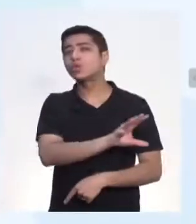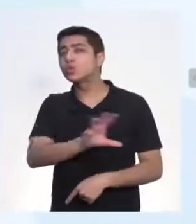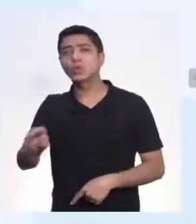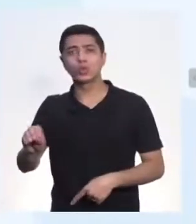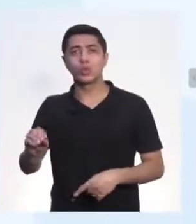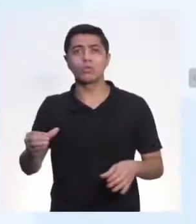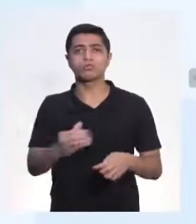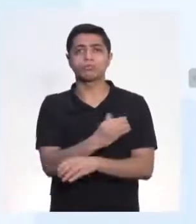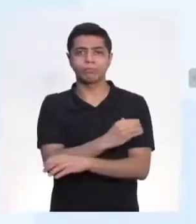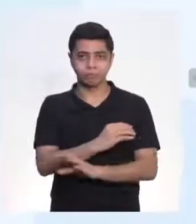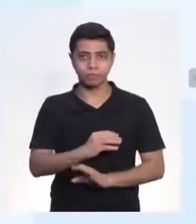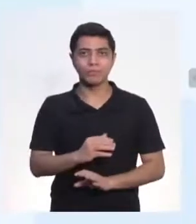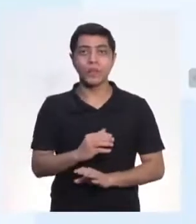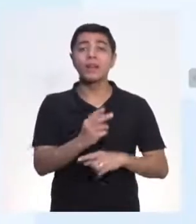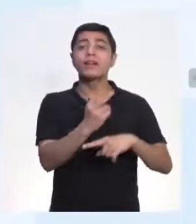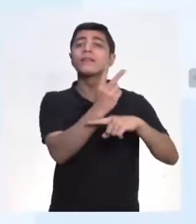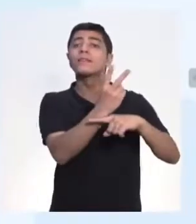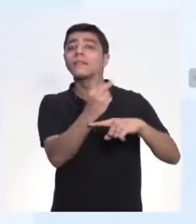por 100,